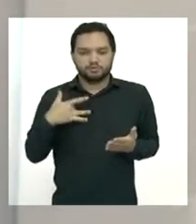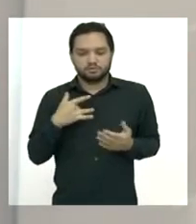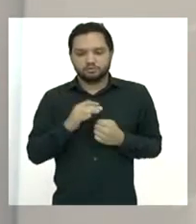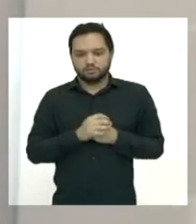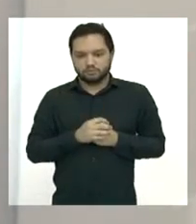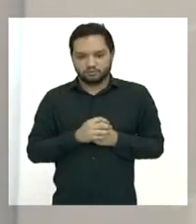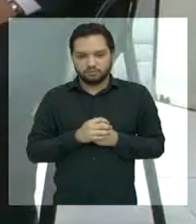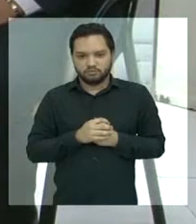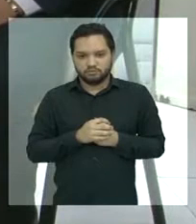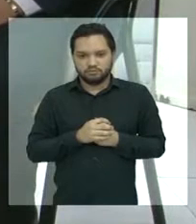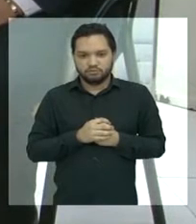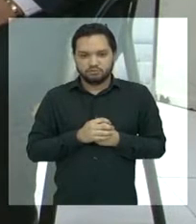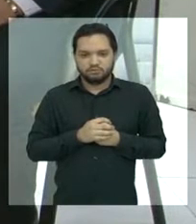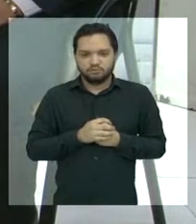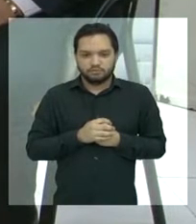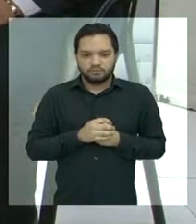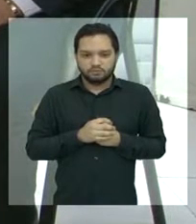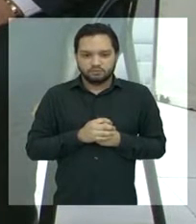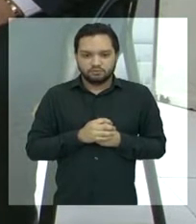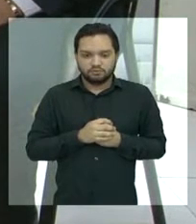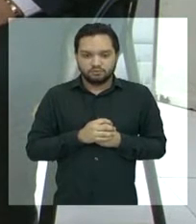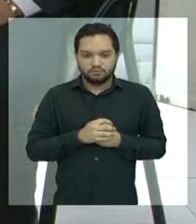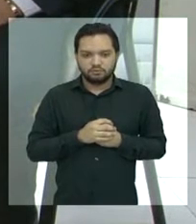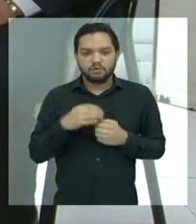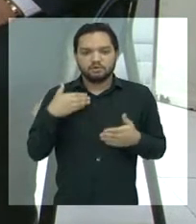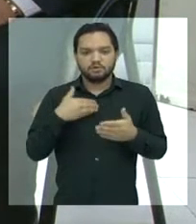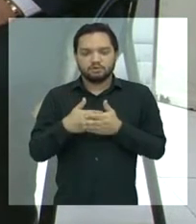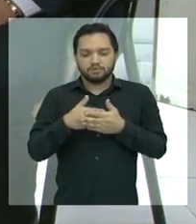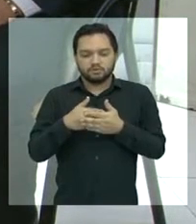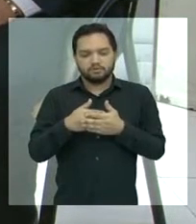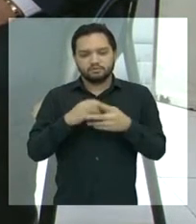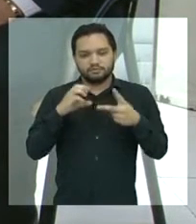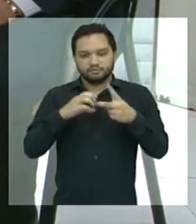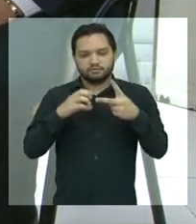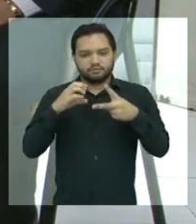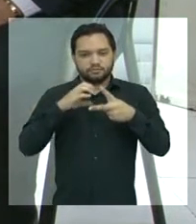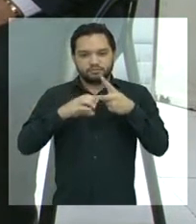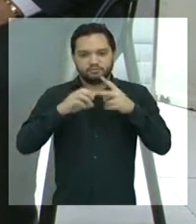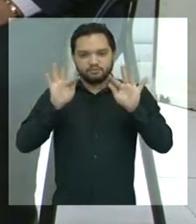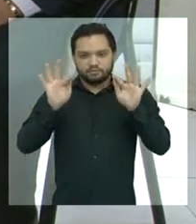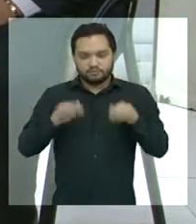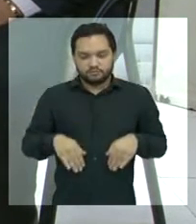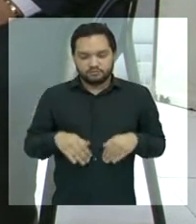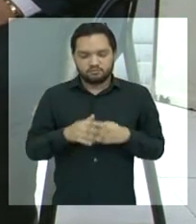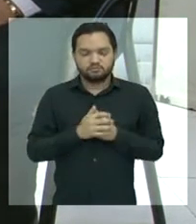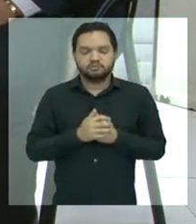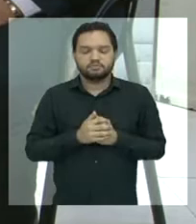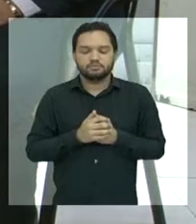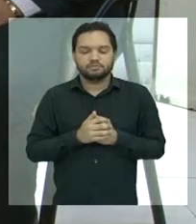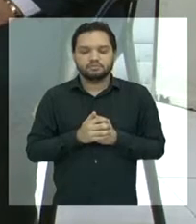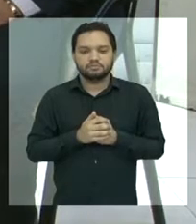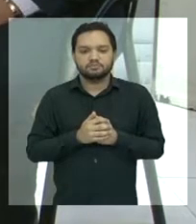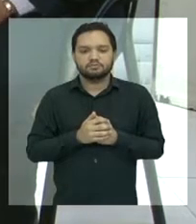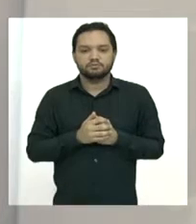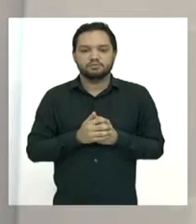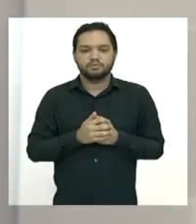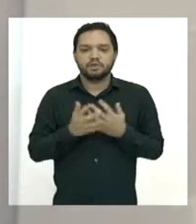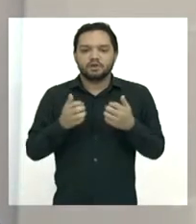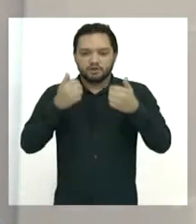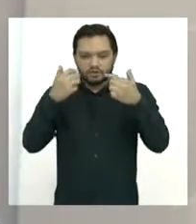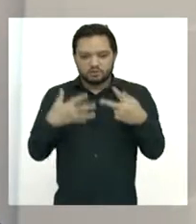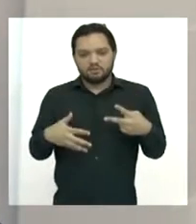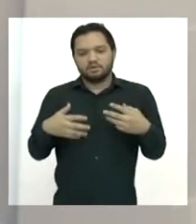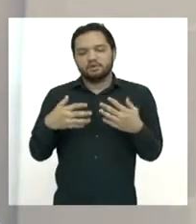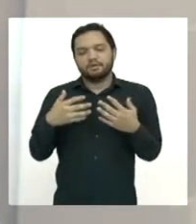adoecer. Muito bem, doutor Ricardo, estamos chegando no final. Gostaria que o senhor fizesse as suas considerações finais a respeito dessas duas profissões. Bom,